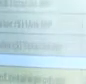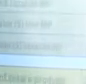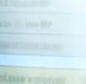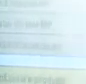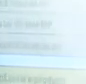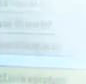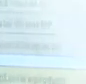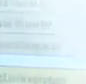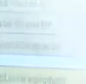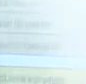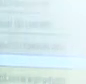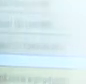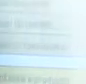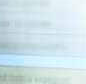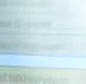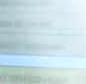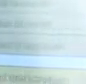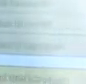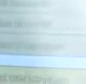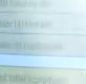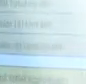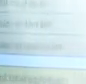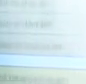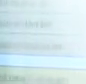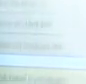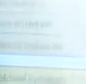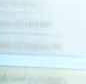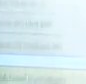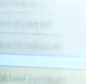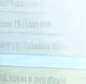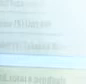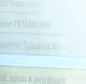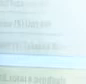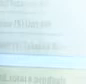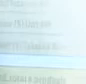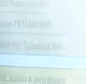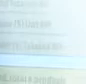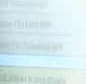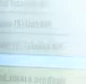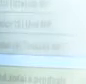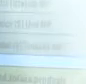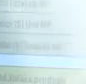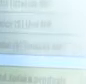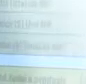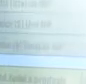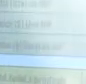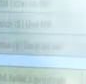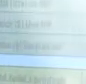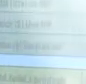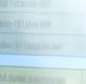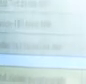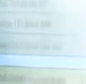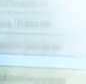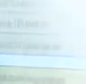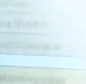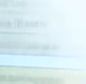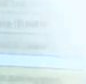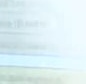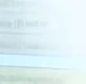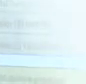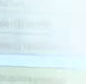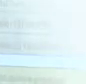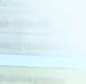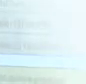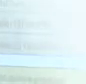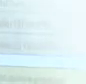Na atividade que nós estamos passando de curta duração, aquela que é durante uma semana, é uma